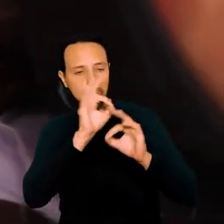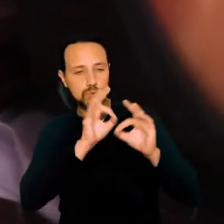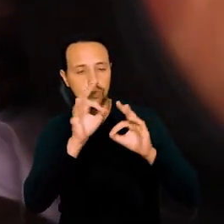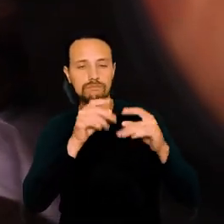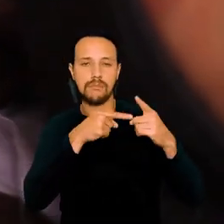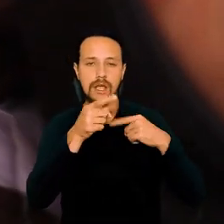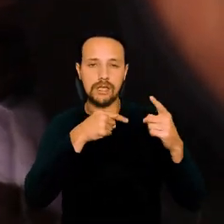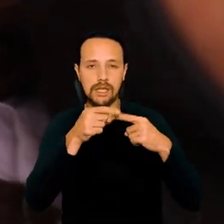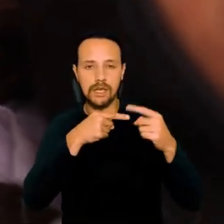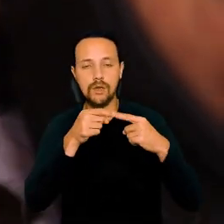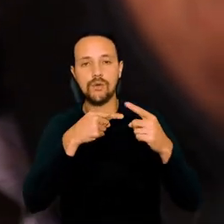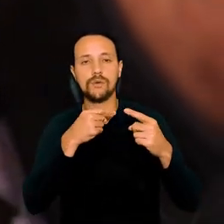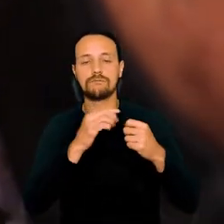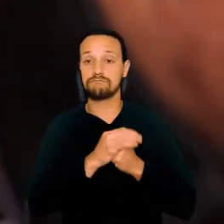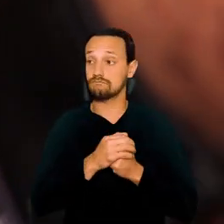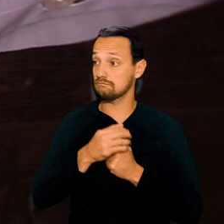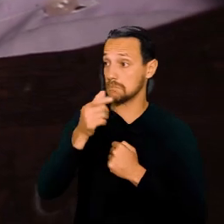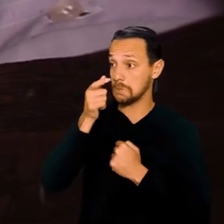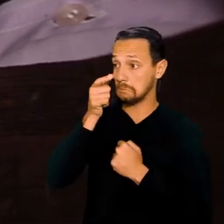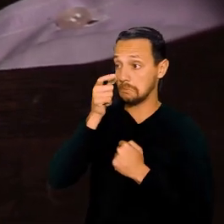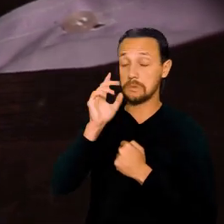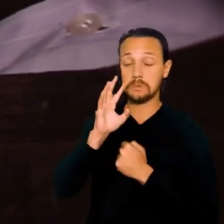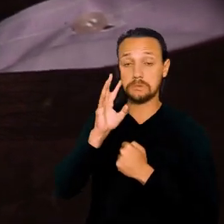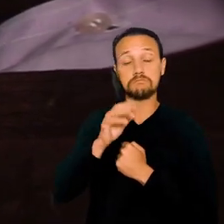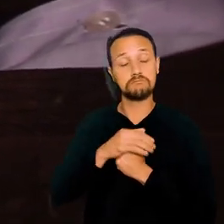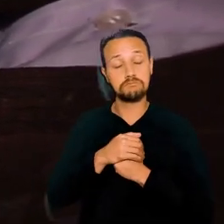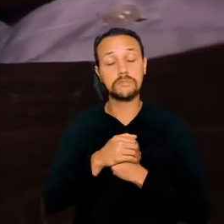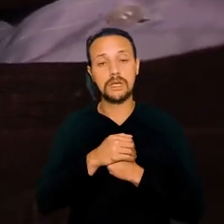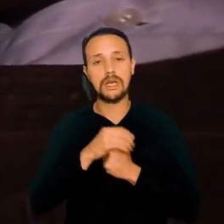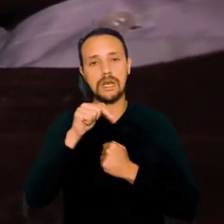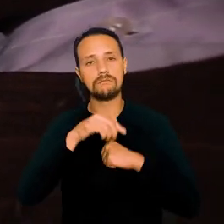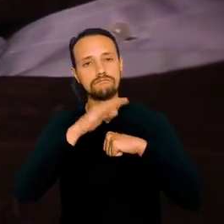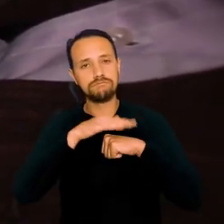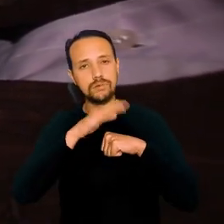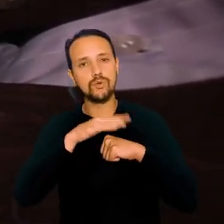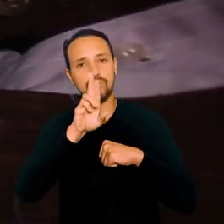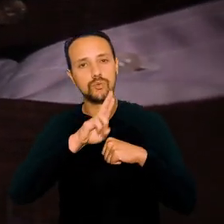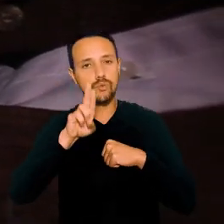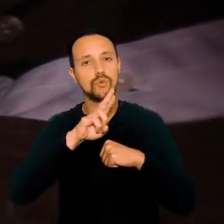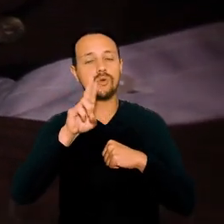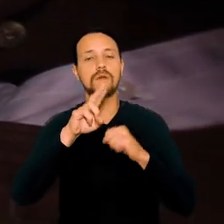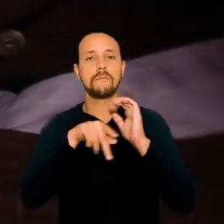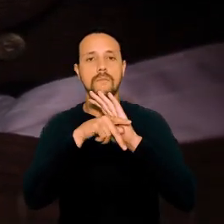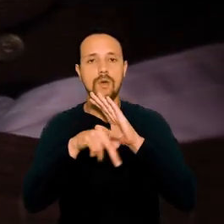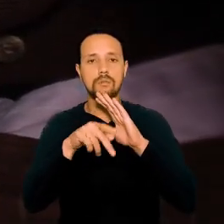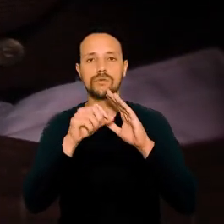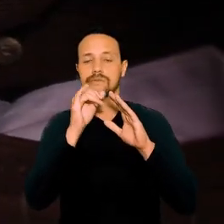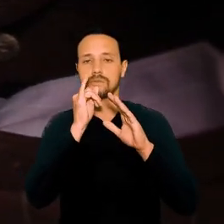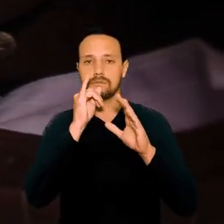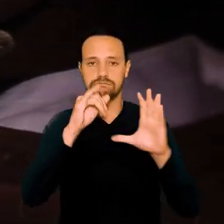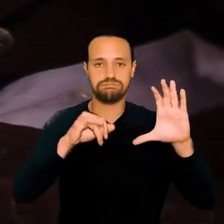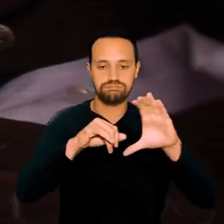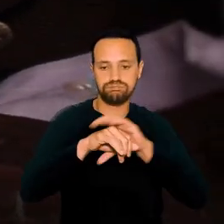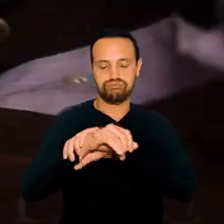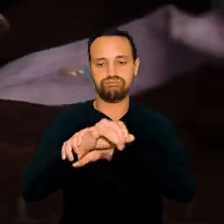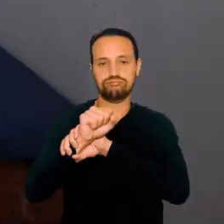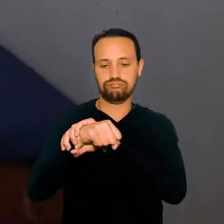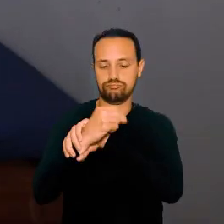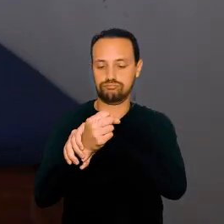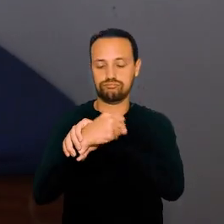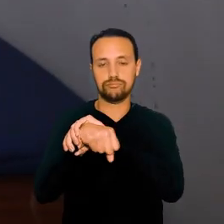aluno? É? Muito bem. Então vamos lá, Marina, além do atendimento que vocês dão para